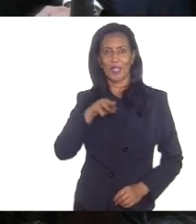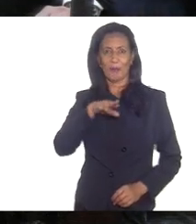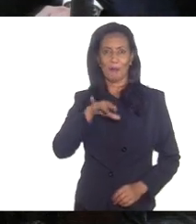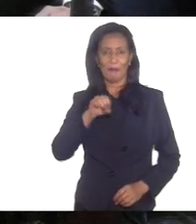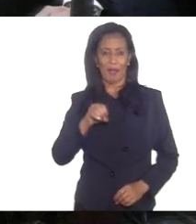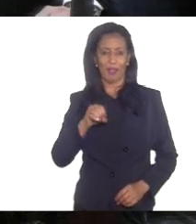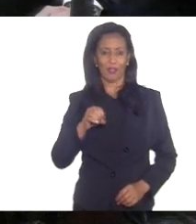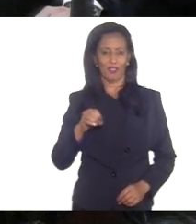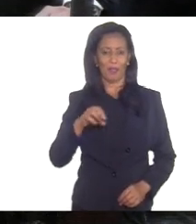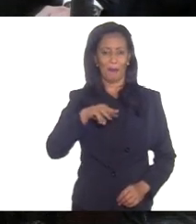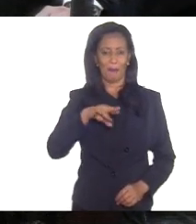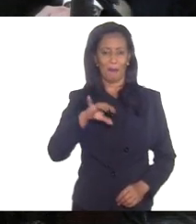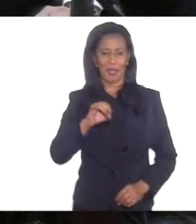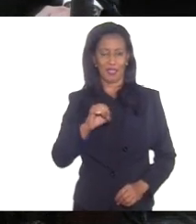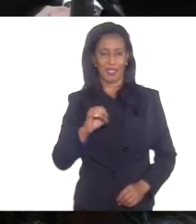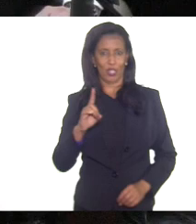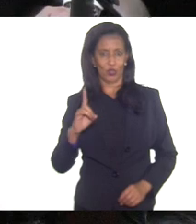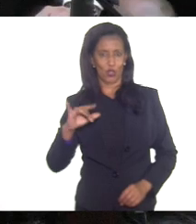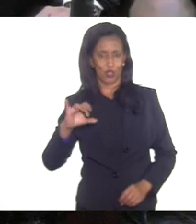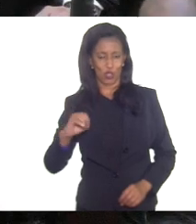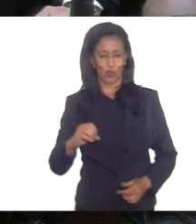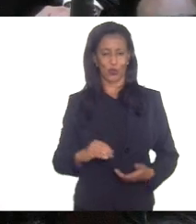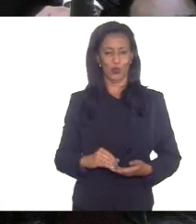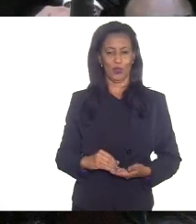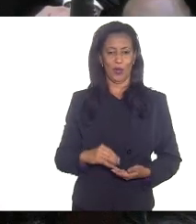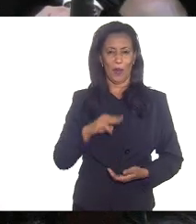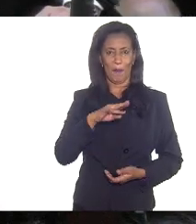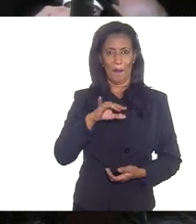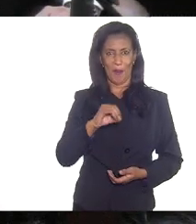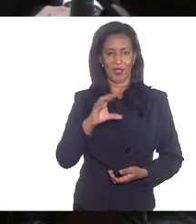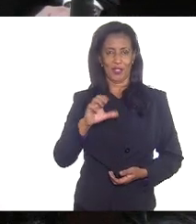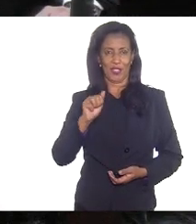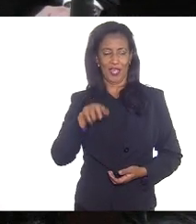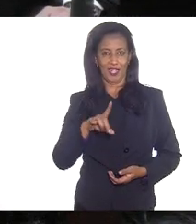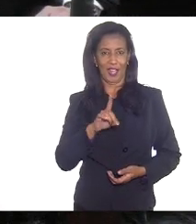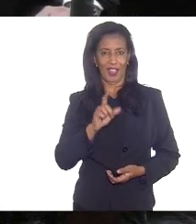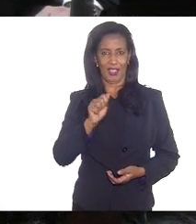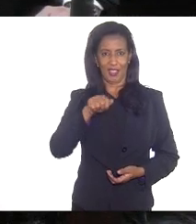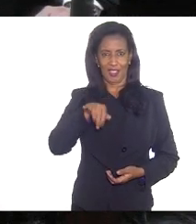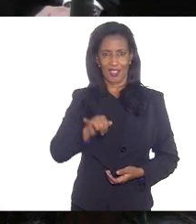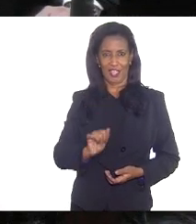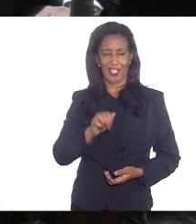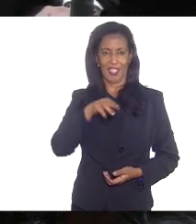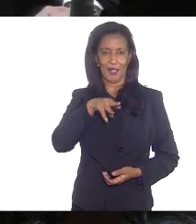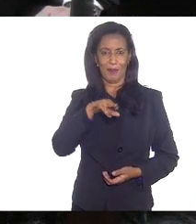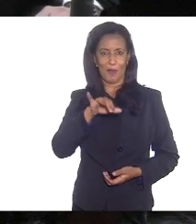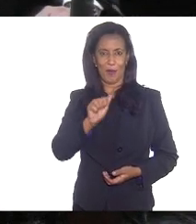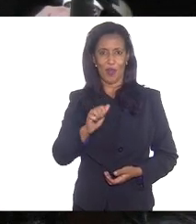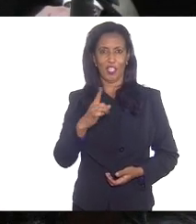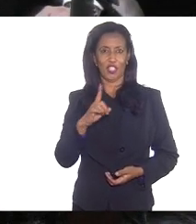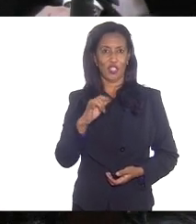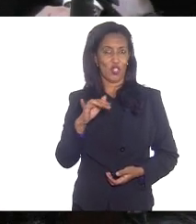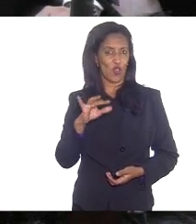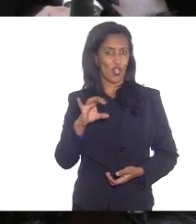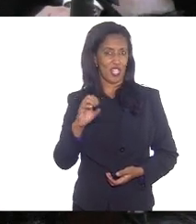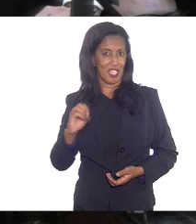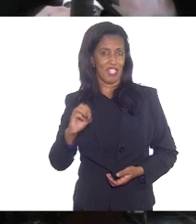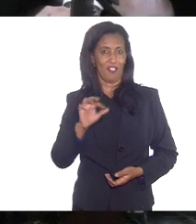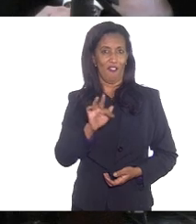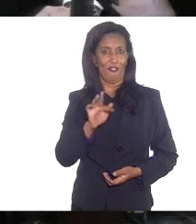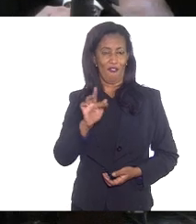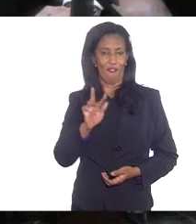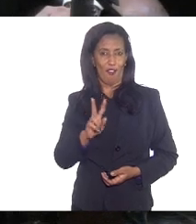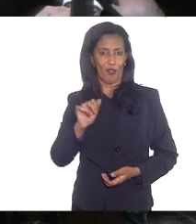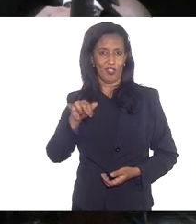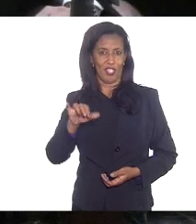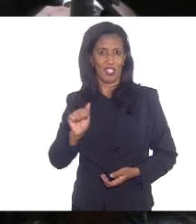Coronel Salema, Marcelo Dino, Márcio Canela, Dani Monteiro, Mônica Francisco, Rodrigo Amorim, Dionísio Lins, Valdeci da Saúde, Tia Ju,